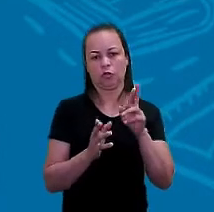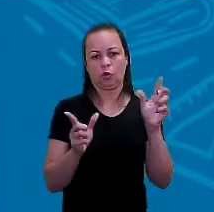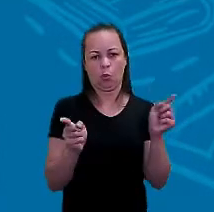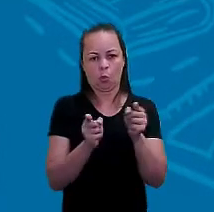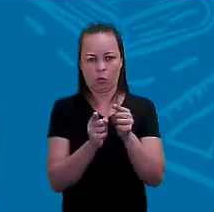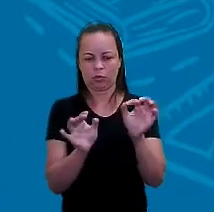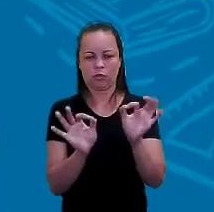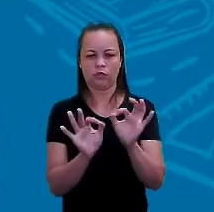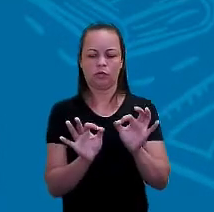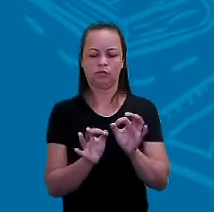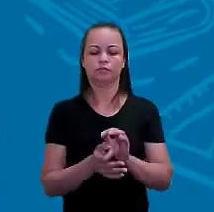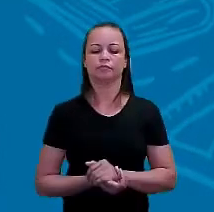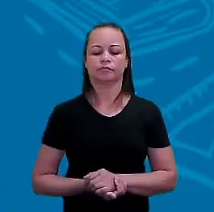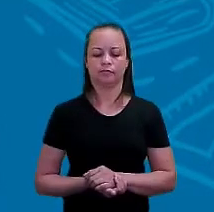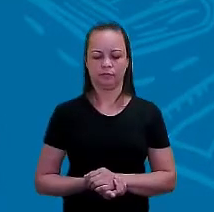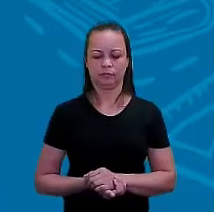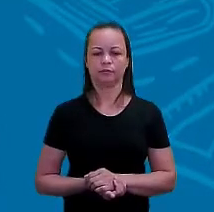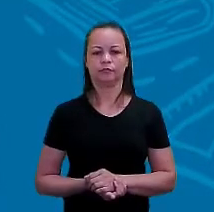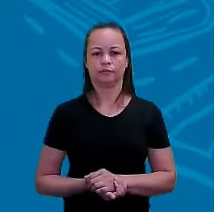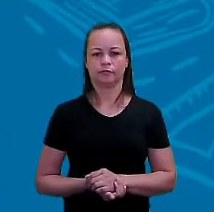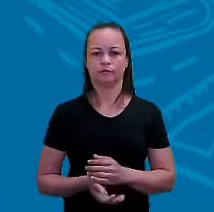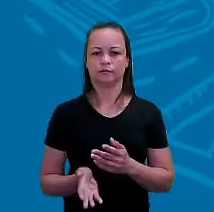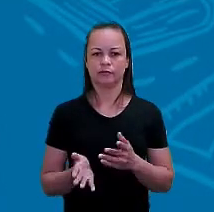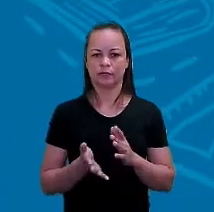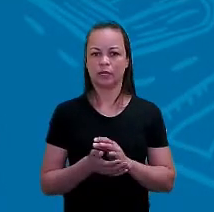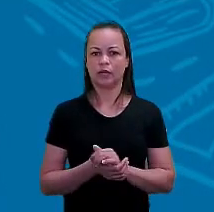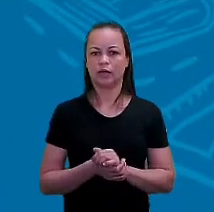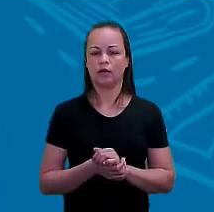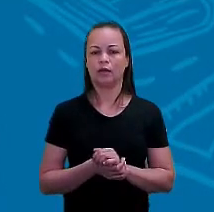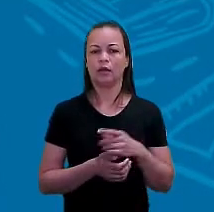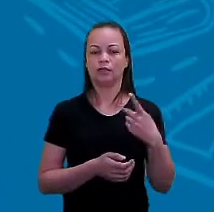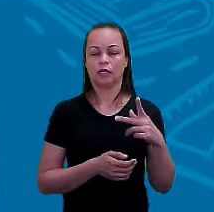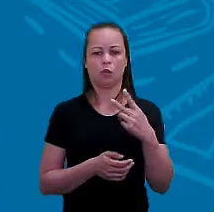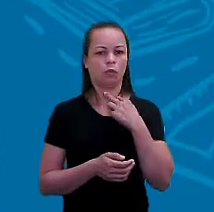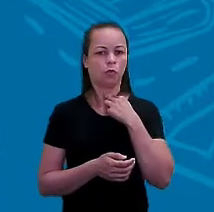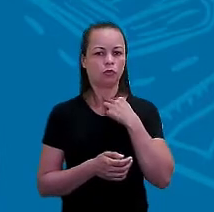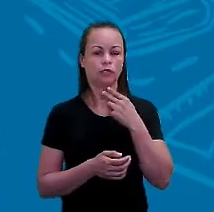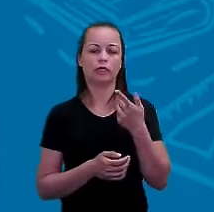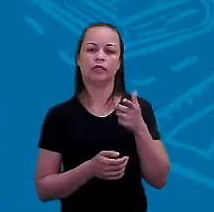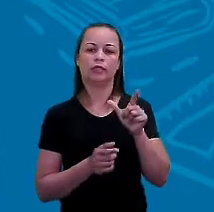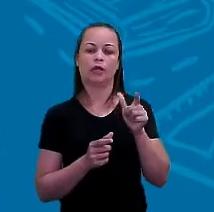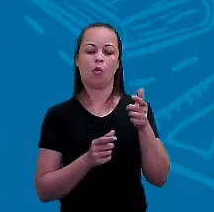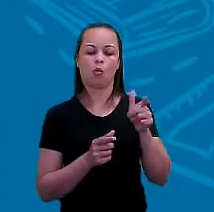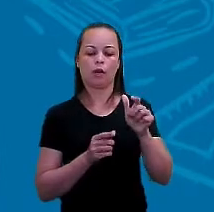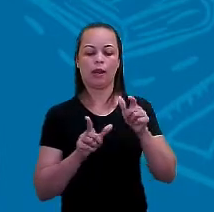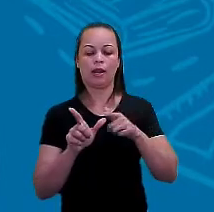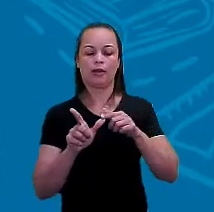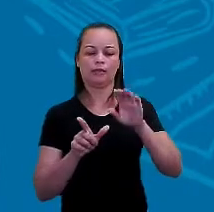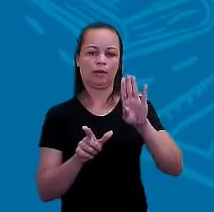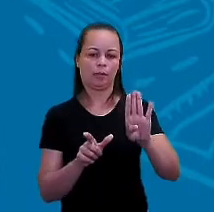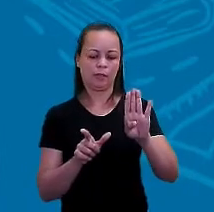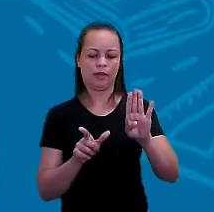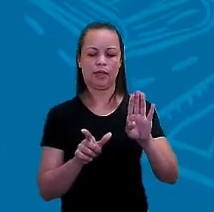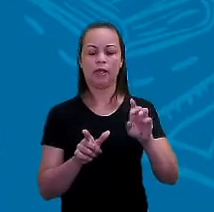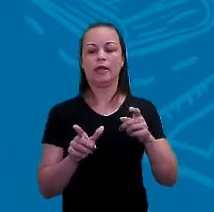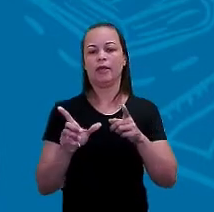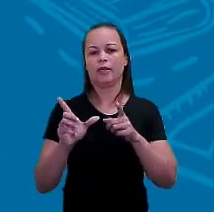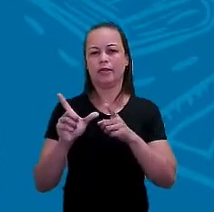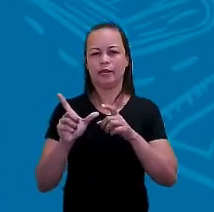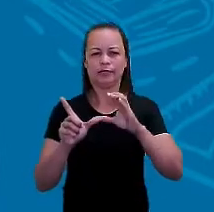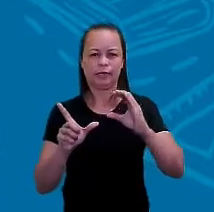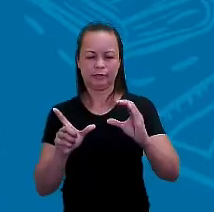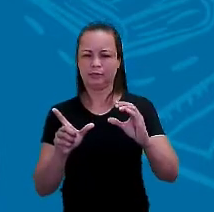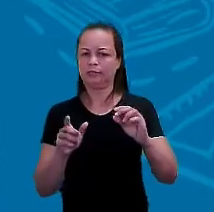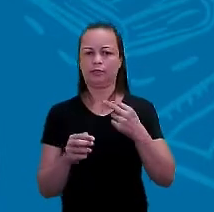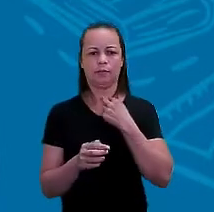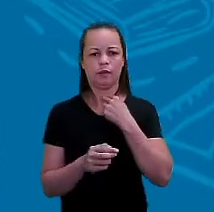Seria yes, I am. E não yes, I am. Não poderia por conta disso. E a outra, no, I'm not, está